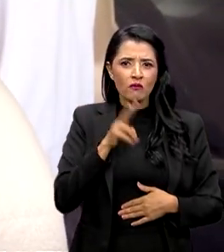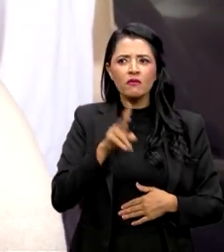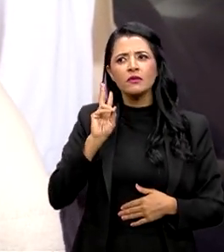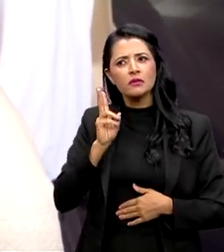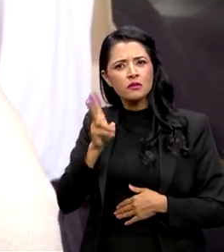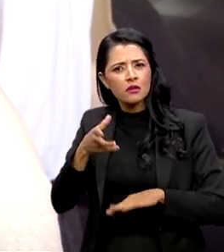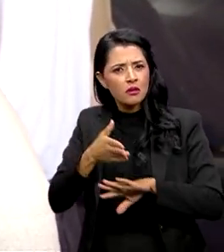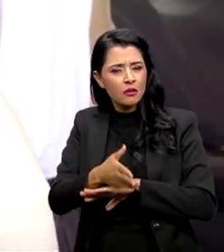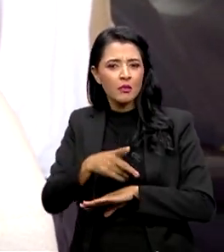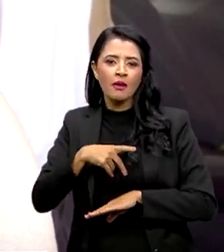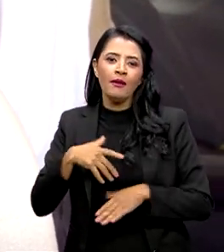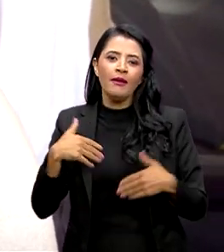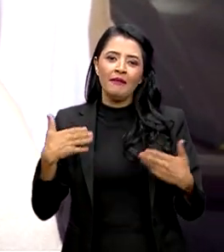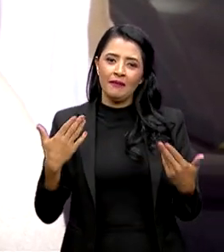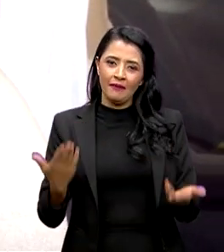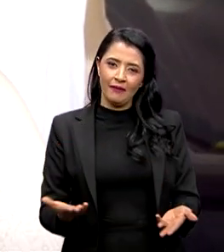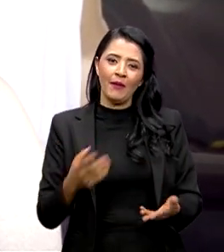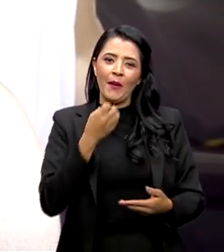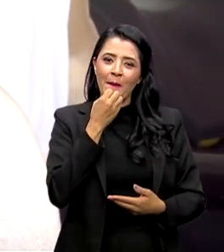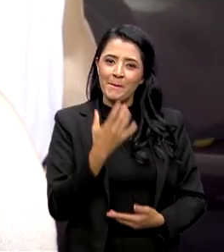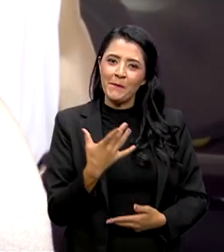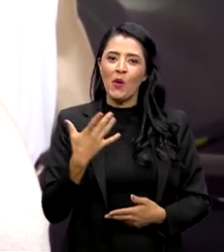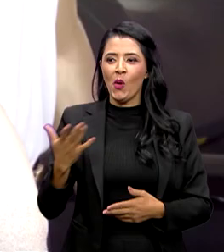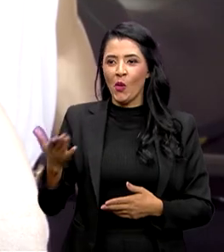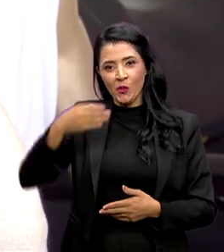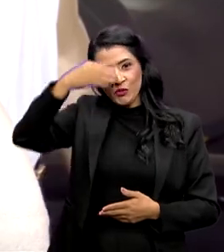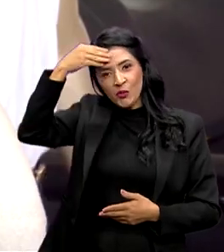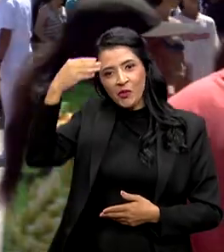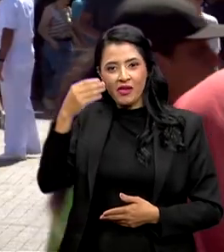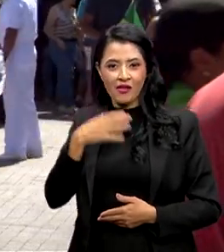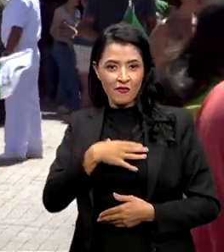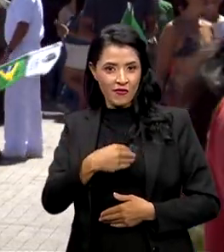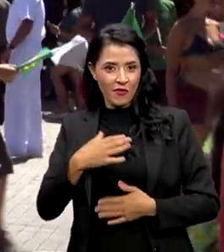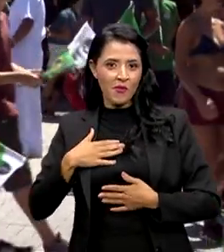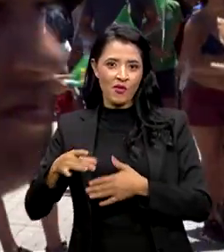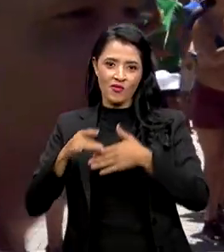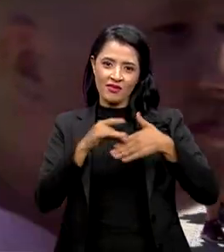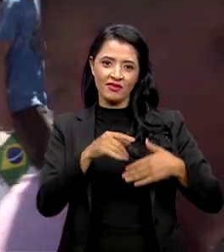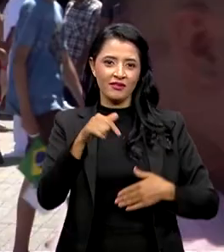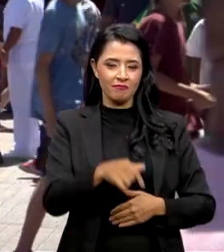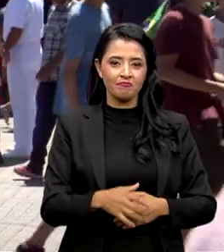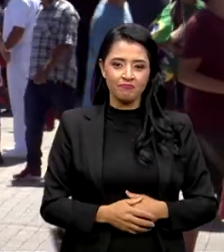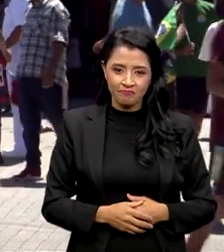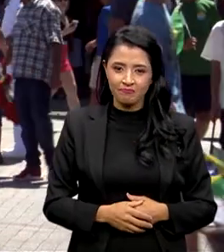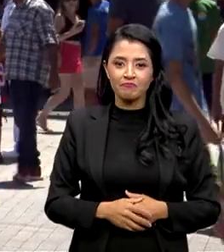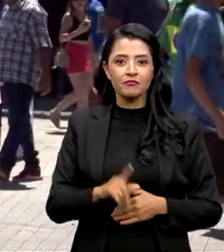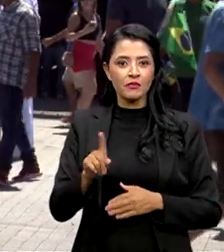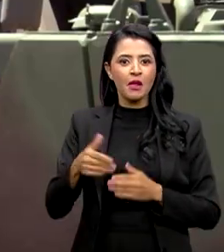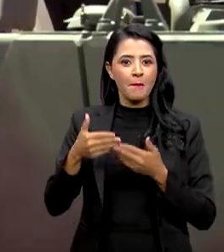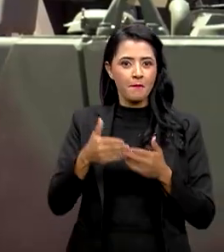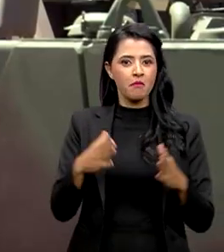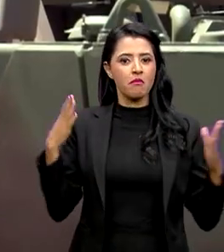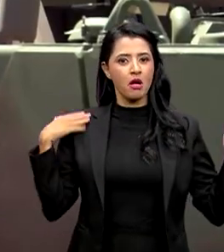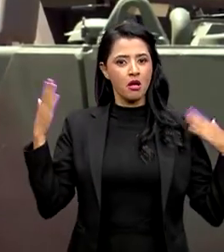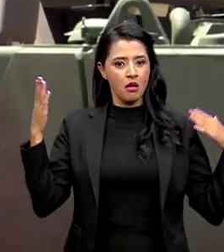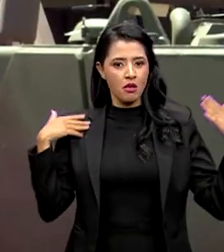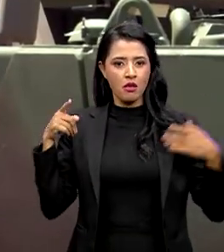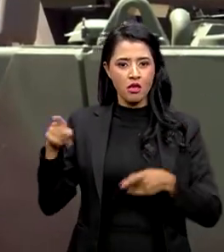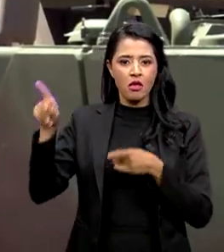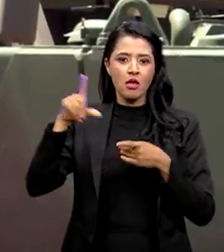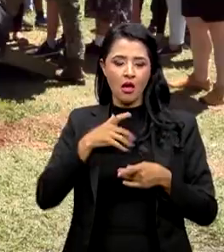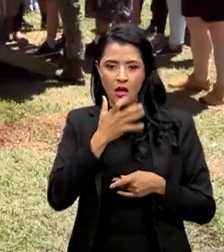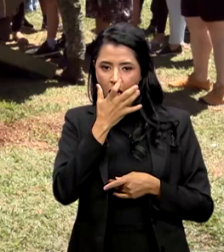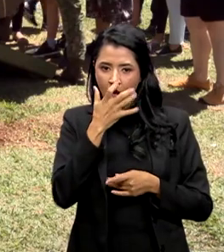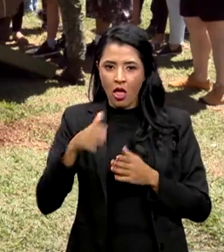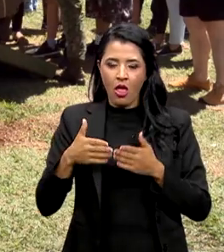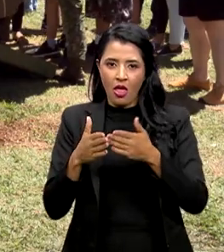teve. Então, é muito bom trazer minha sobrinha, meu filho. Na Marinha, as viaturas anfíbias do tipo carro lagarta,